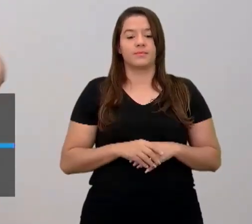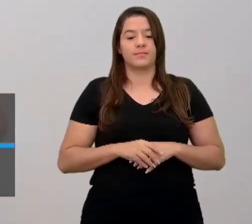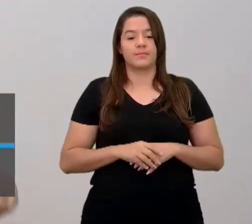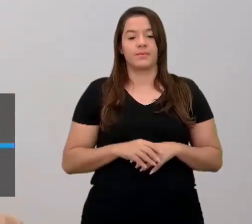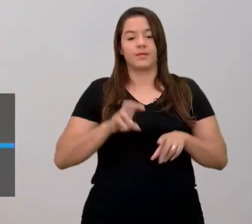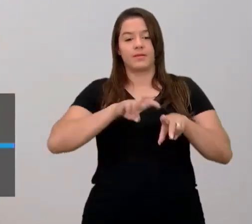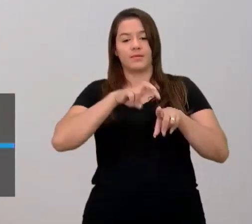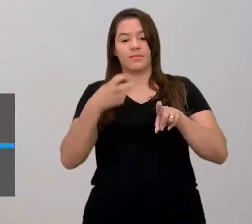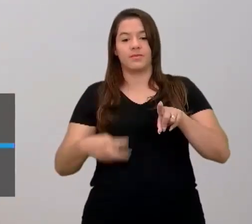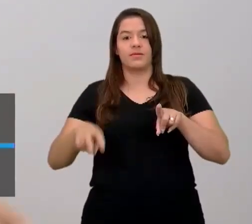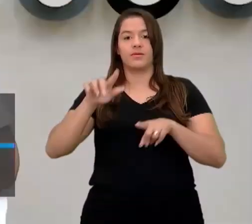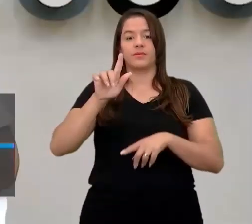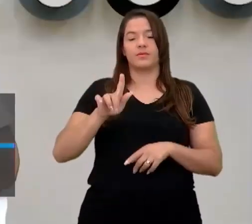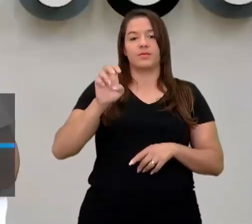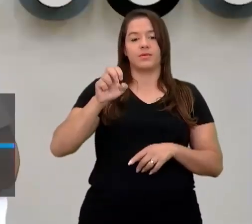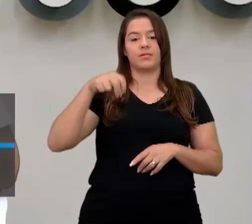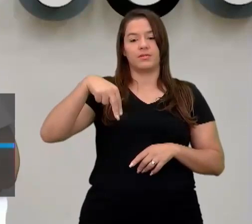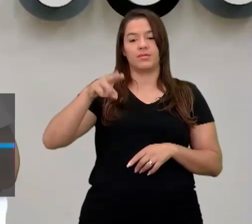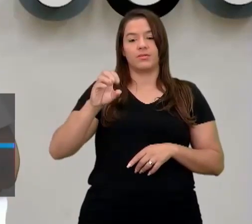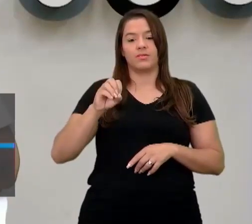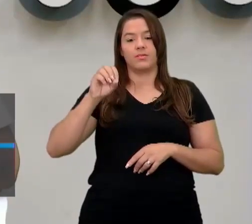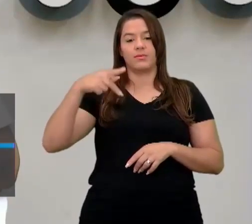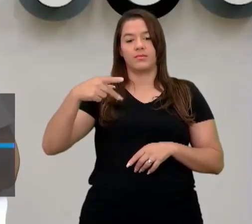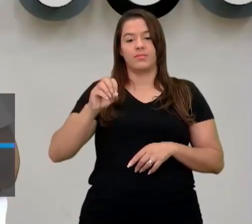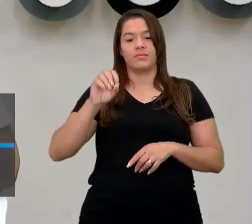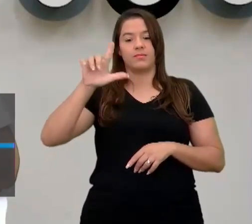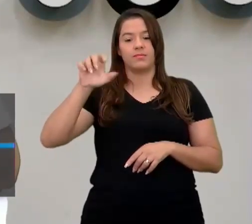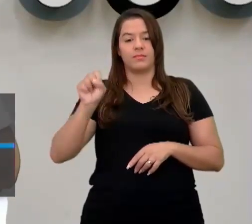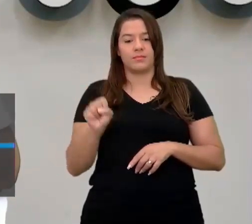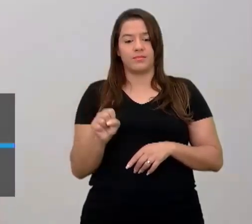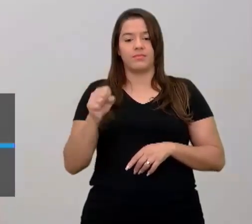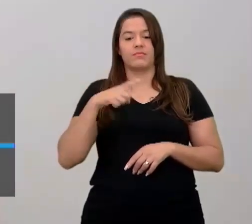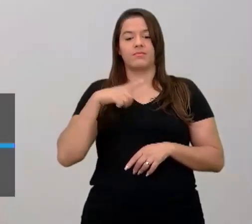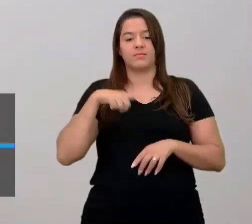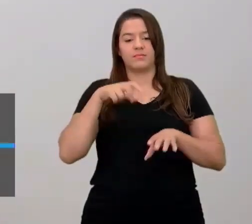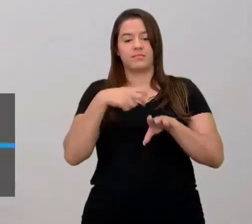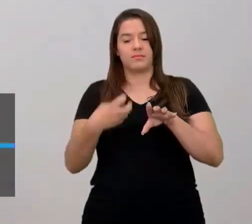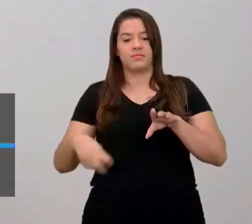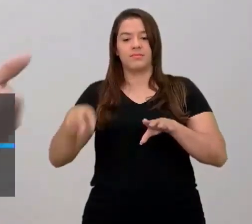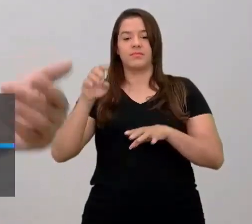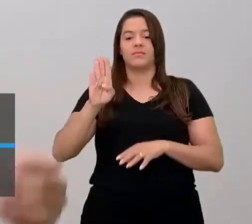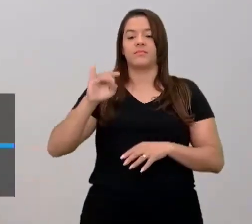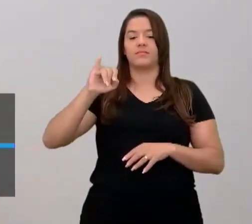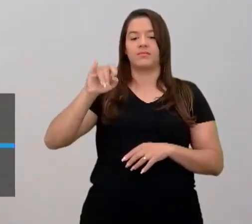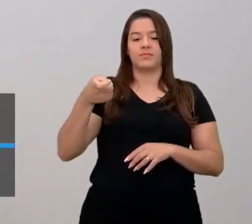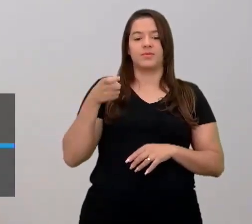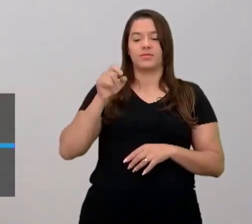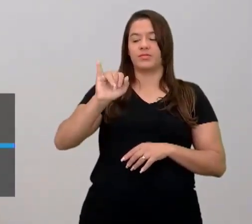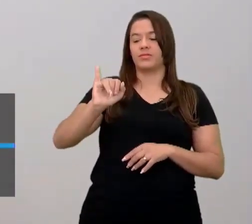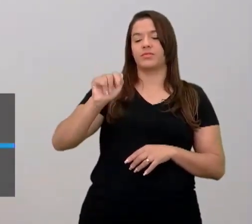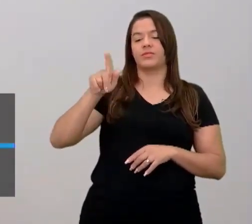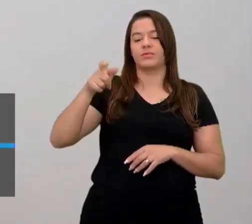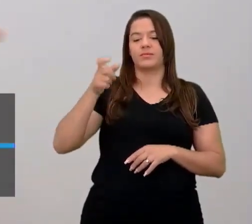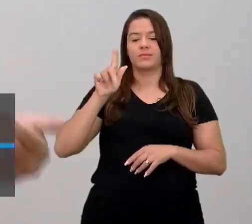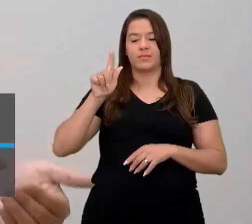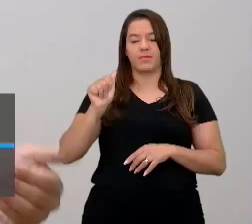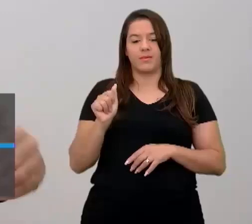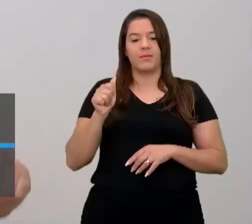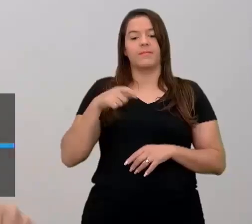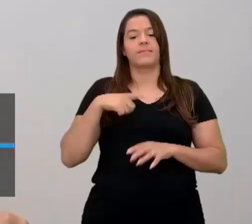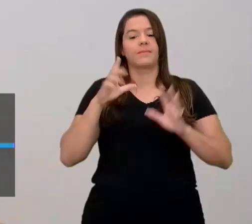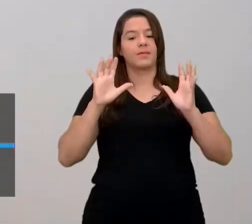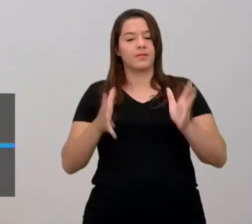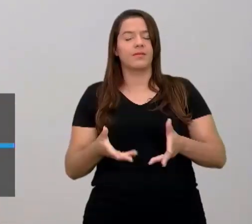Desce na estação Higienópolis, dá uma caminhadinha, você está no Bexiga. E o Bexiga, ele tem